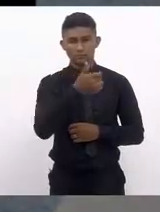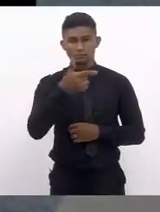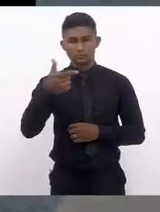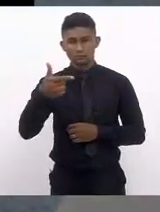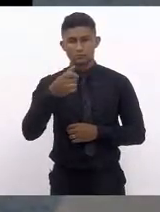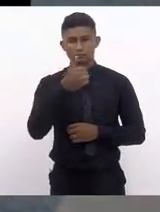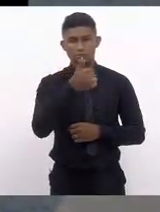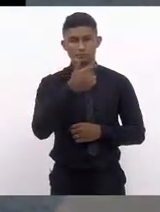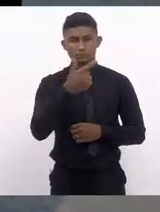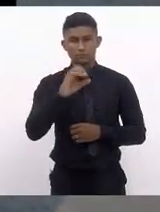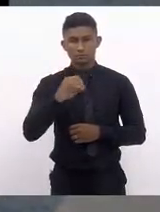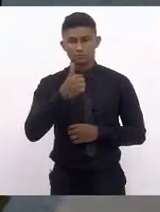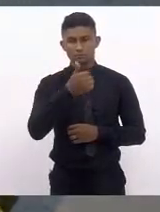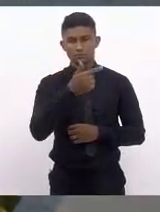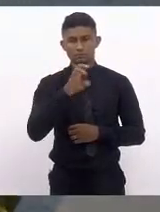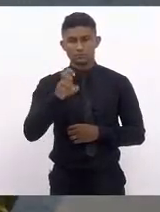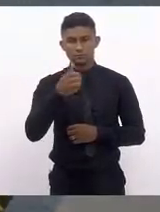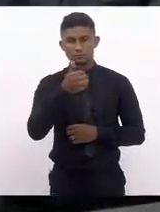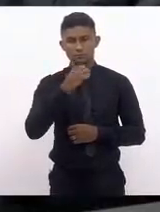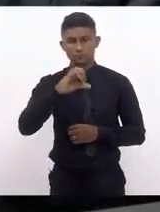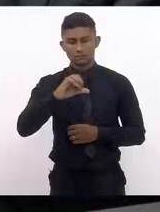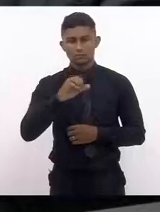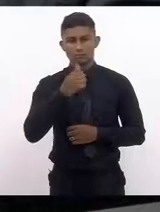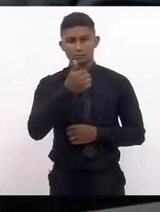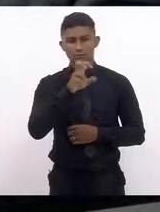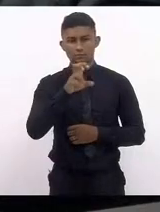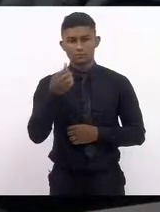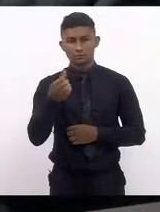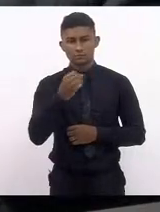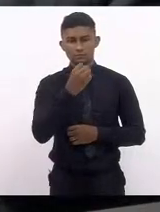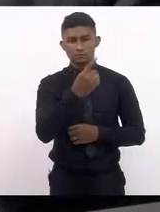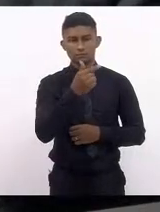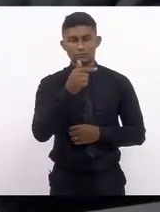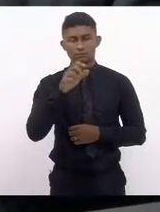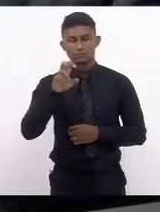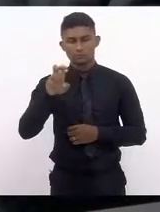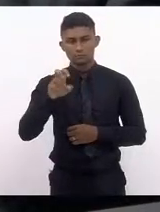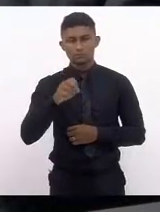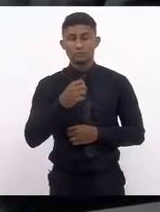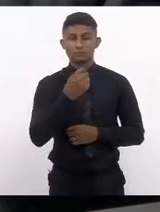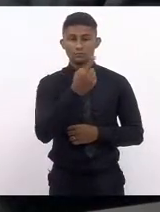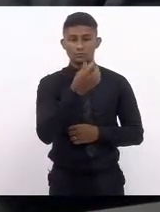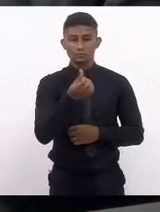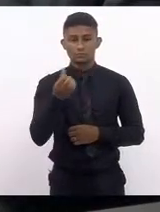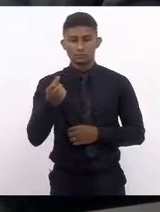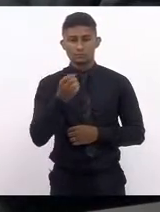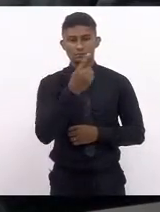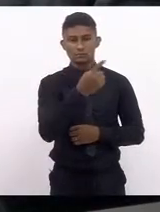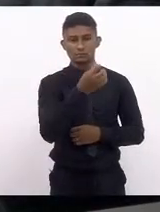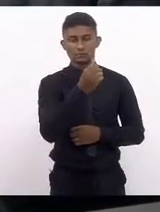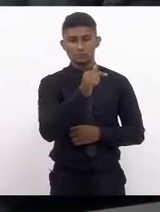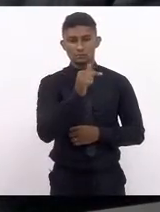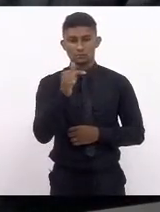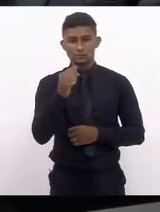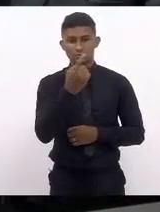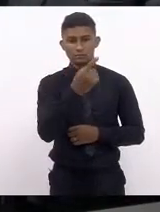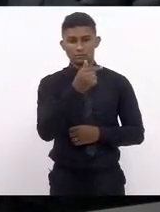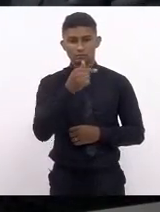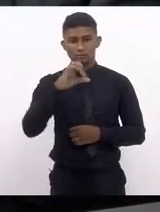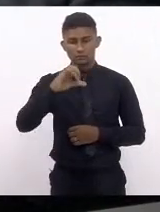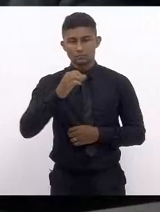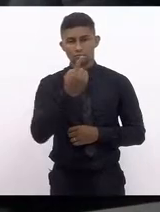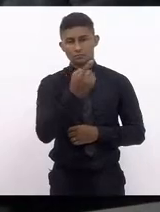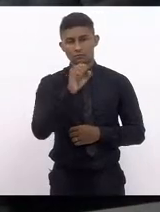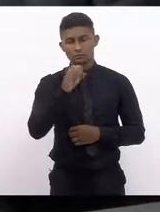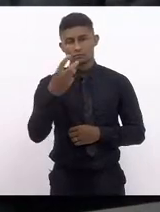79220 125 129 156/157 166 177 179